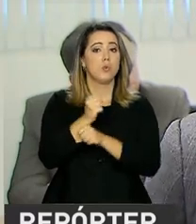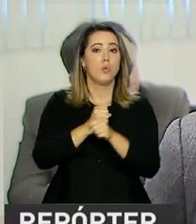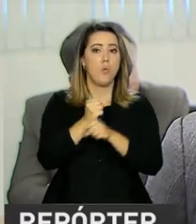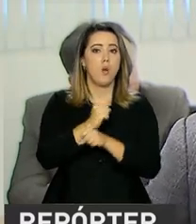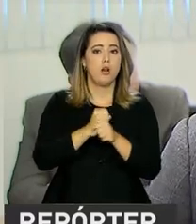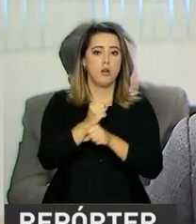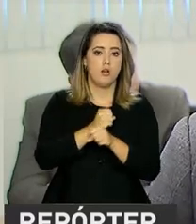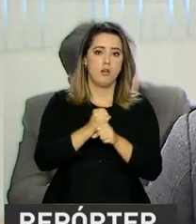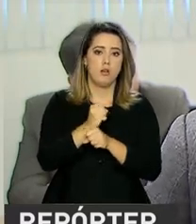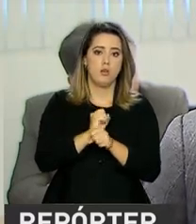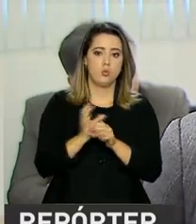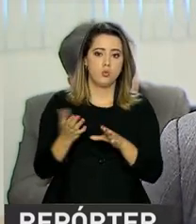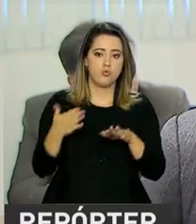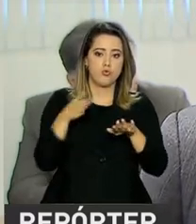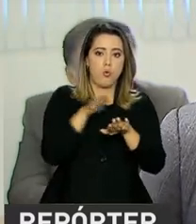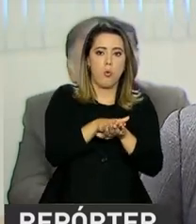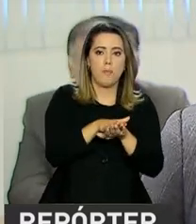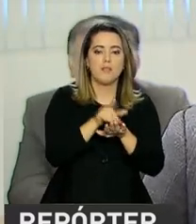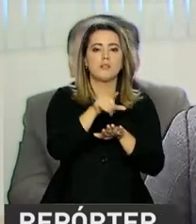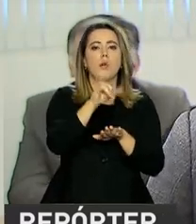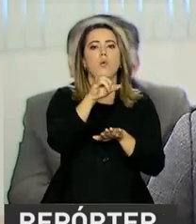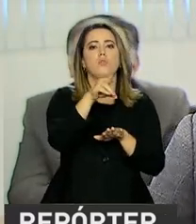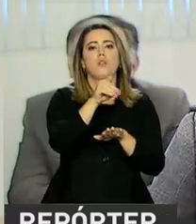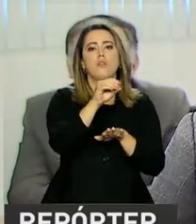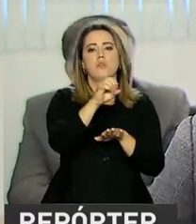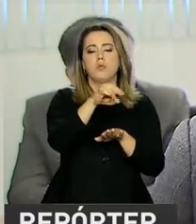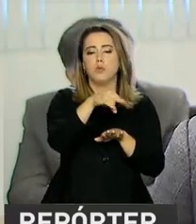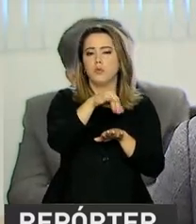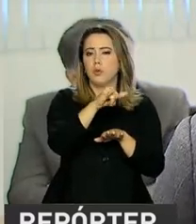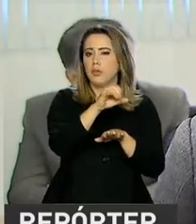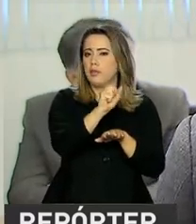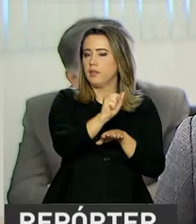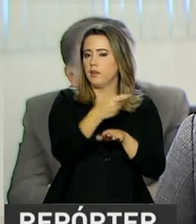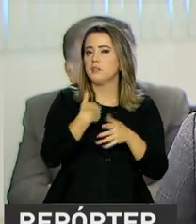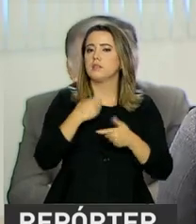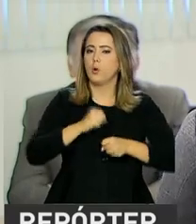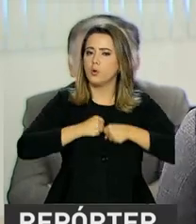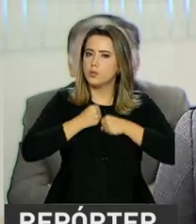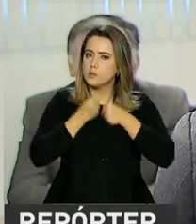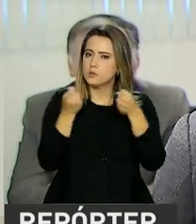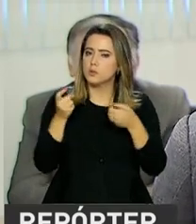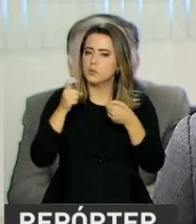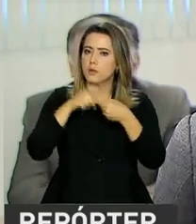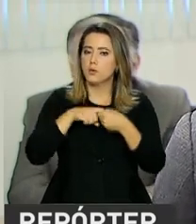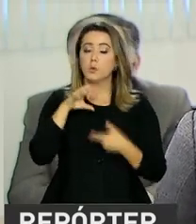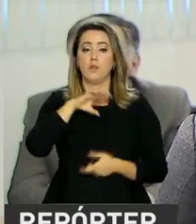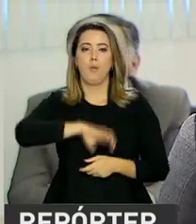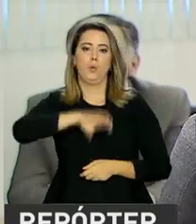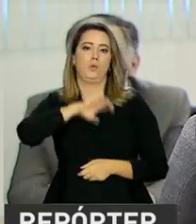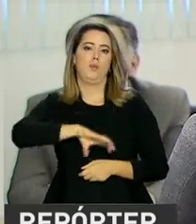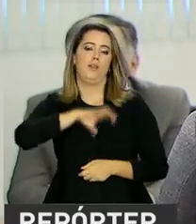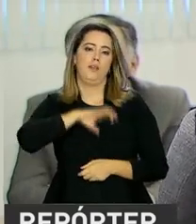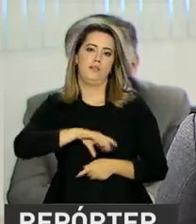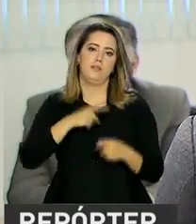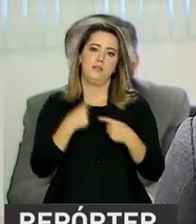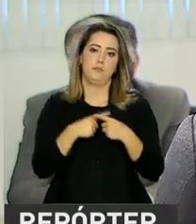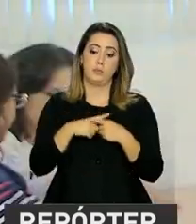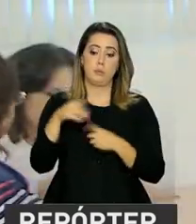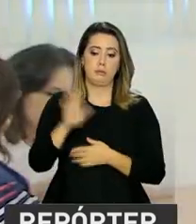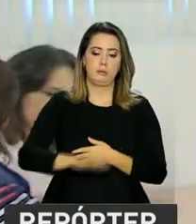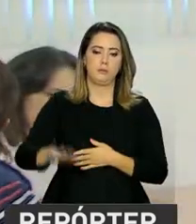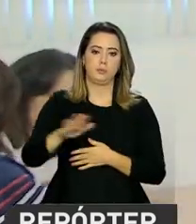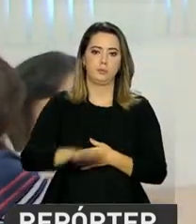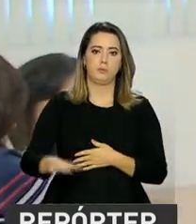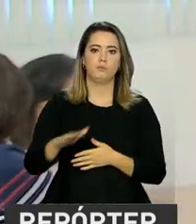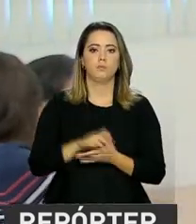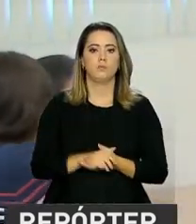banido das escolas então eles estão fazendo esse esforço enorme para retomar a língua portuguesa principalmente as crianças que